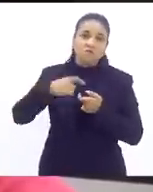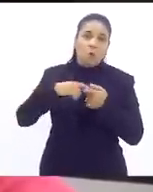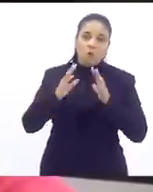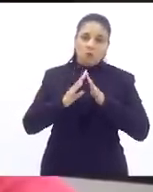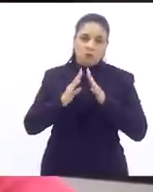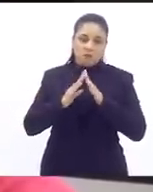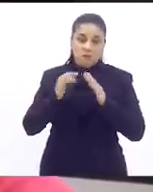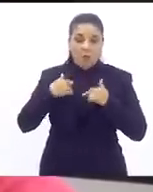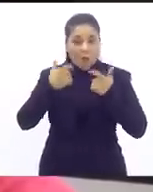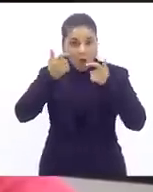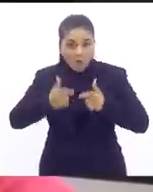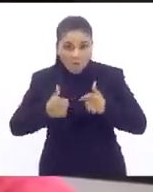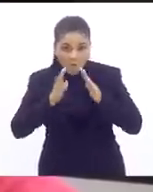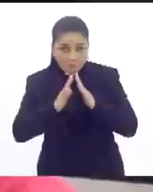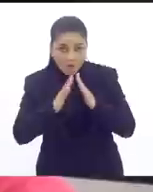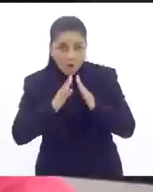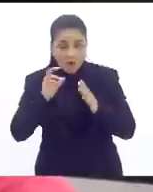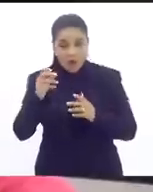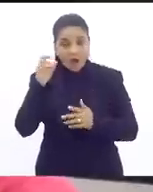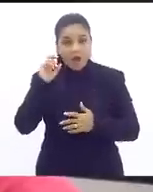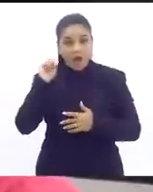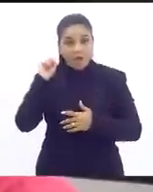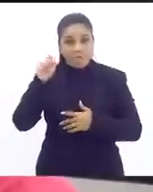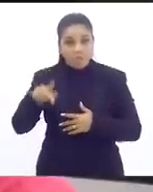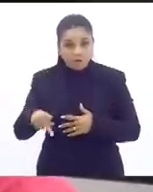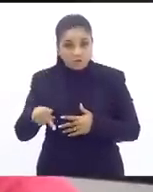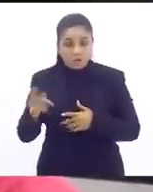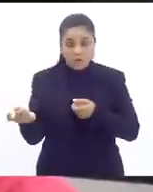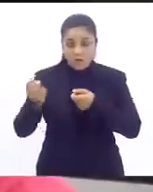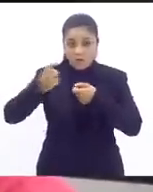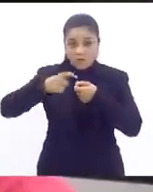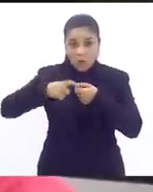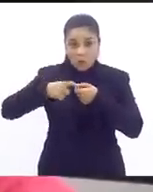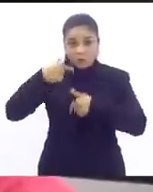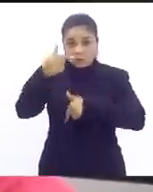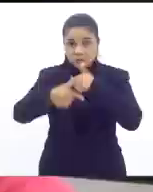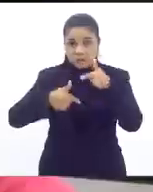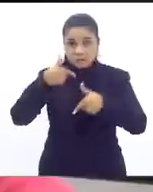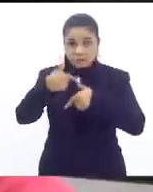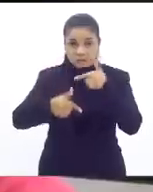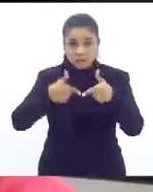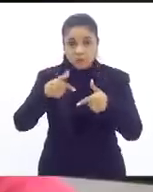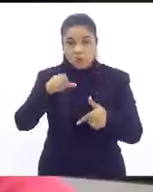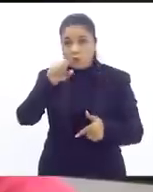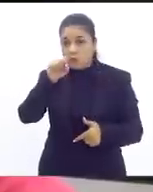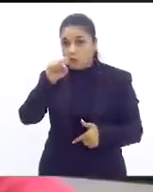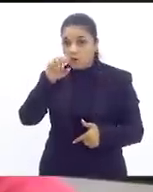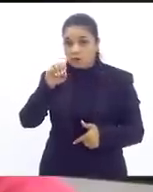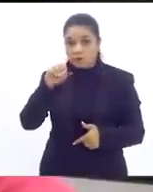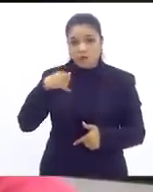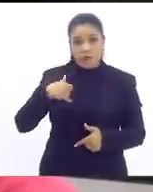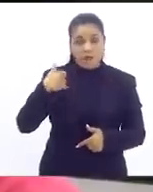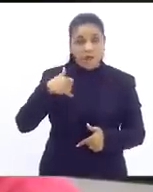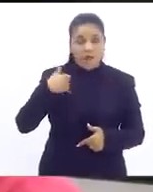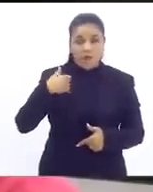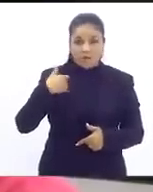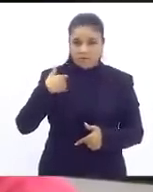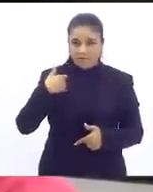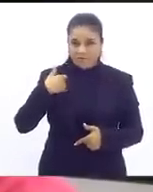moro aposentados Voltando a trabalhar com 80 anos o trabalho dignifica o homem mas